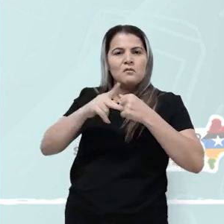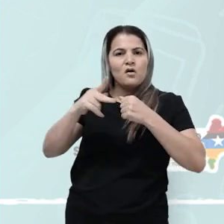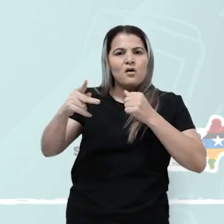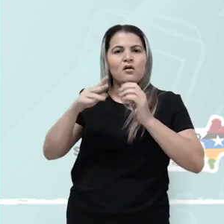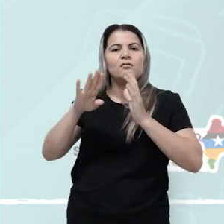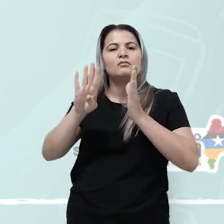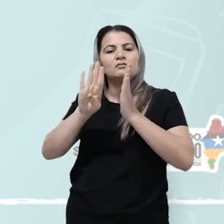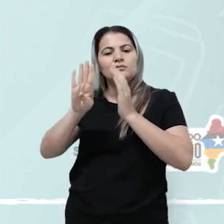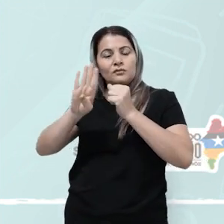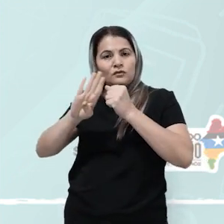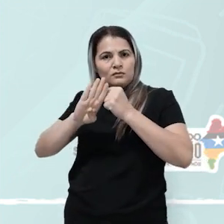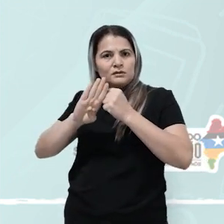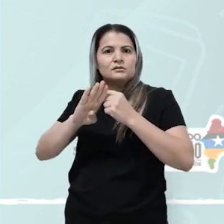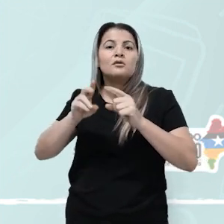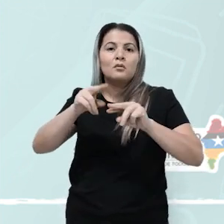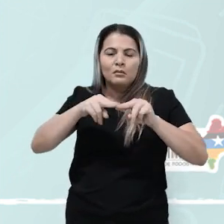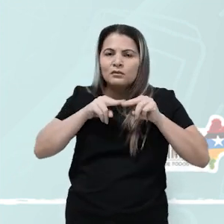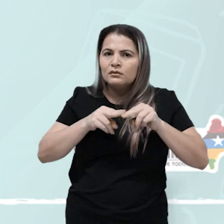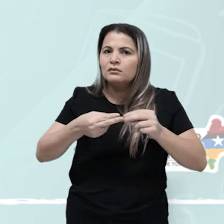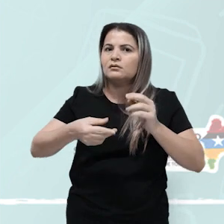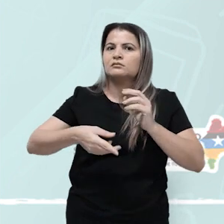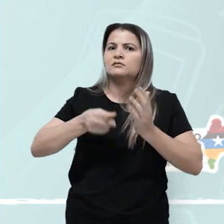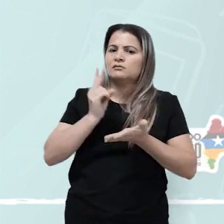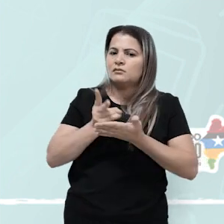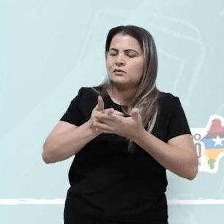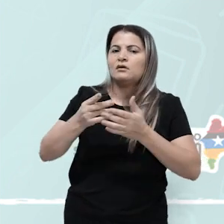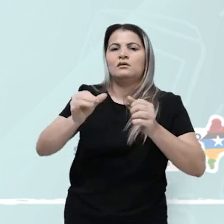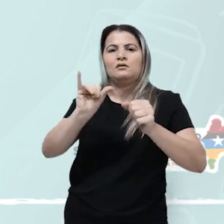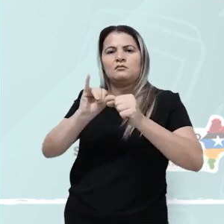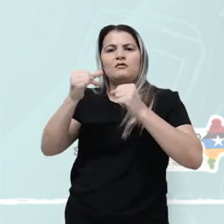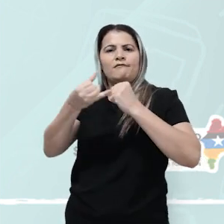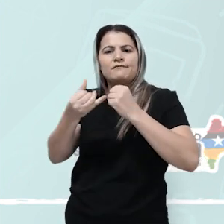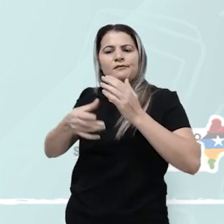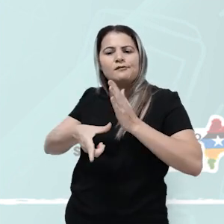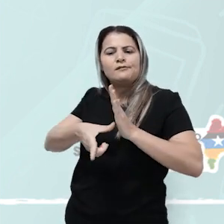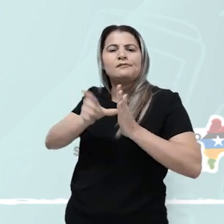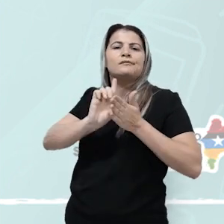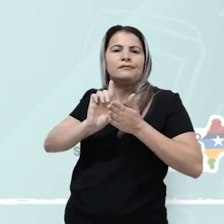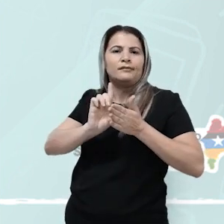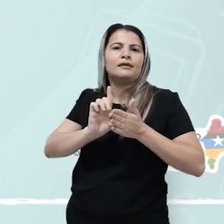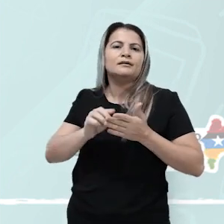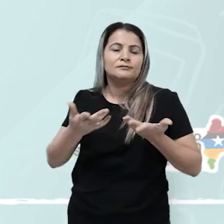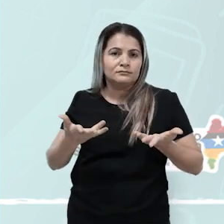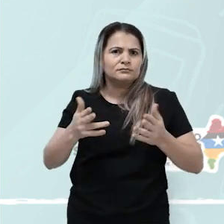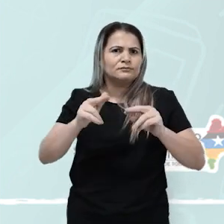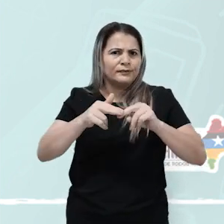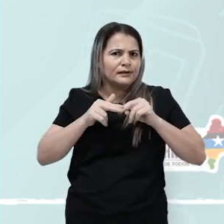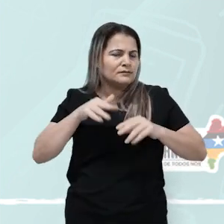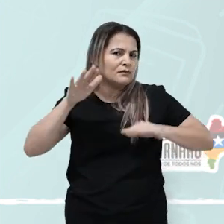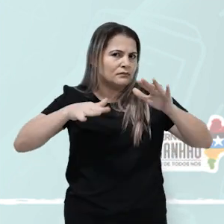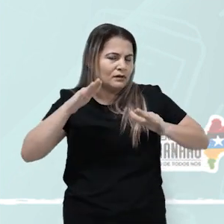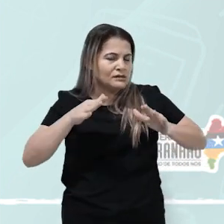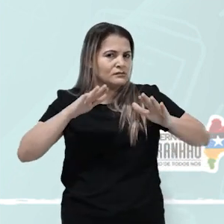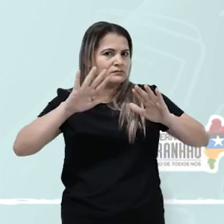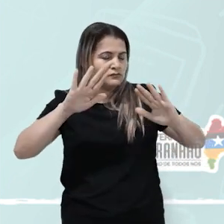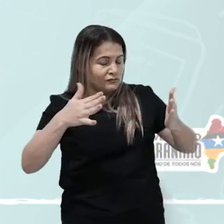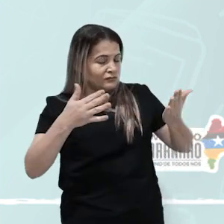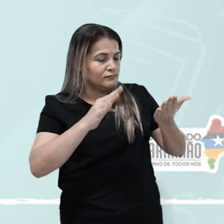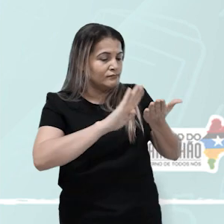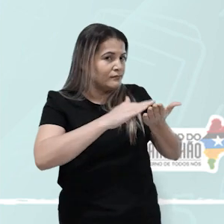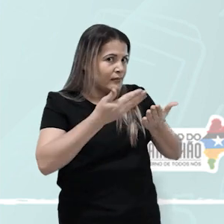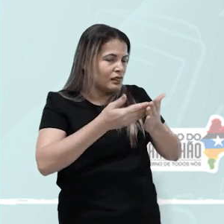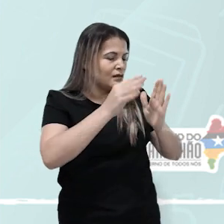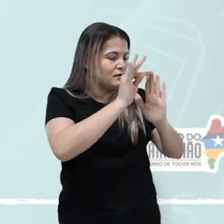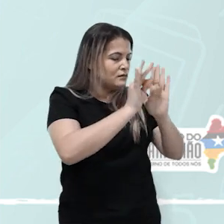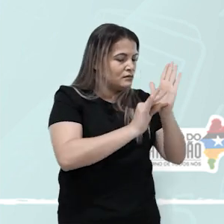sempre aparece primeiro. Por isso que, às vezes, quando você faz tradução de texto, às vezes, quando você usa o